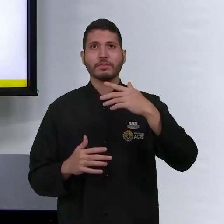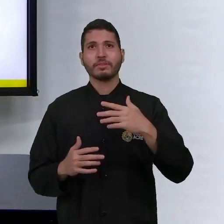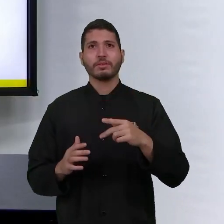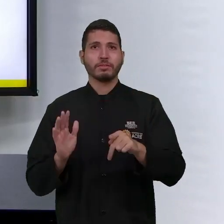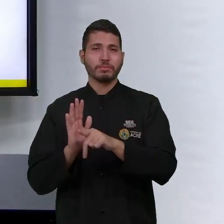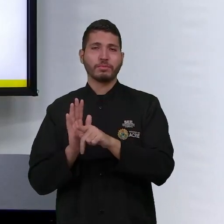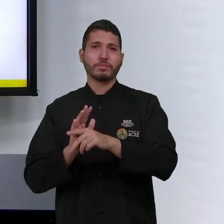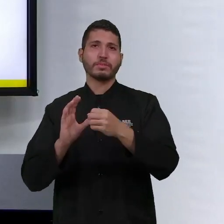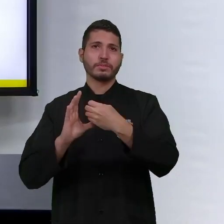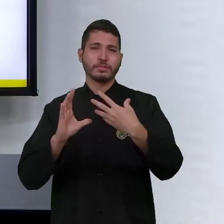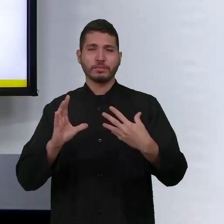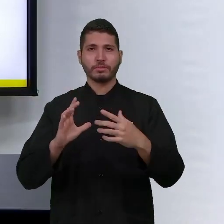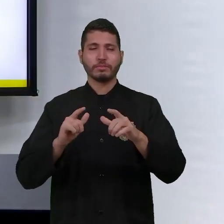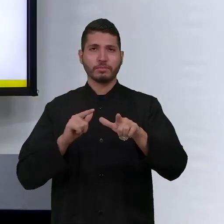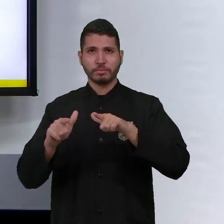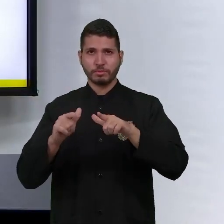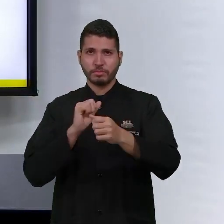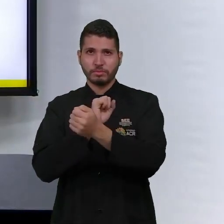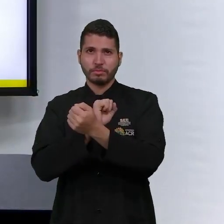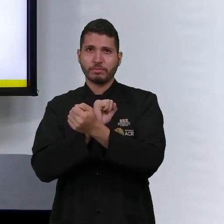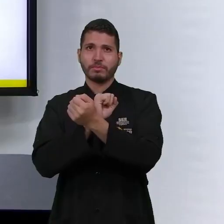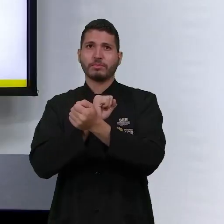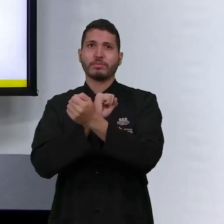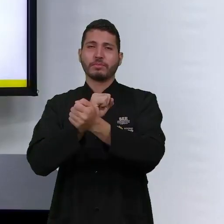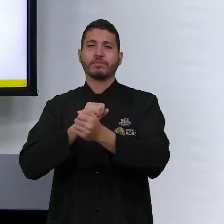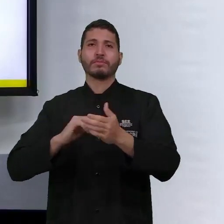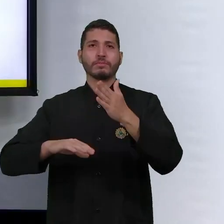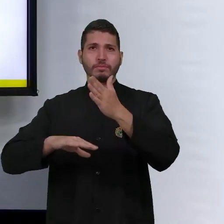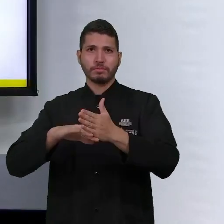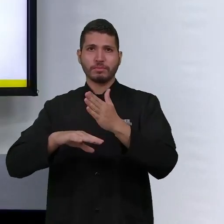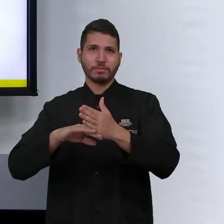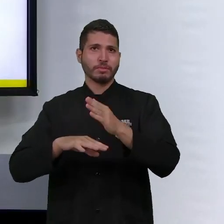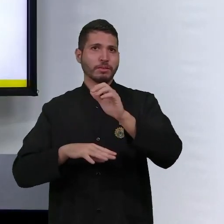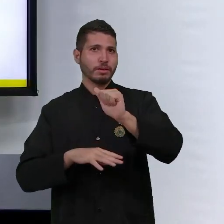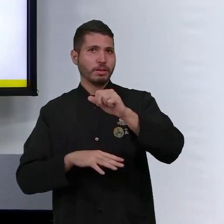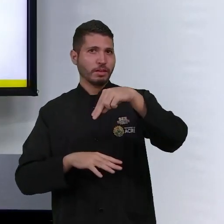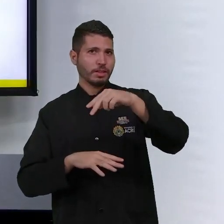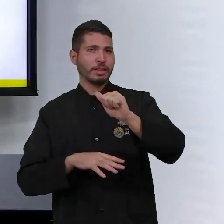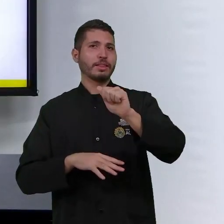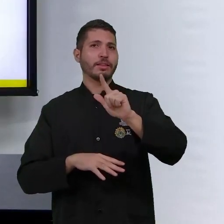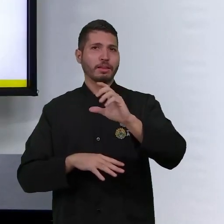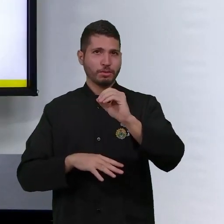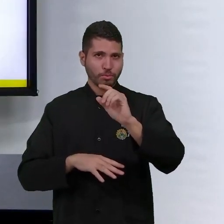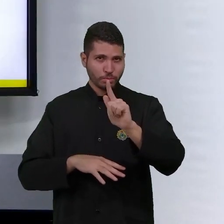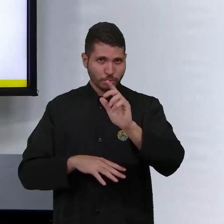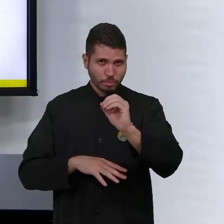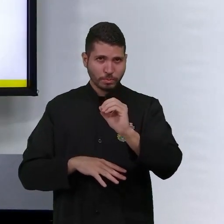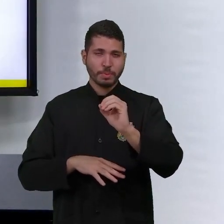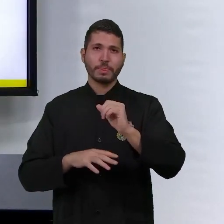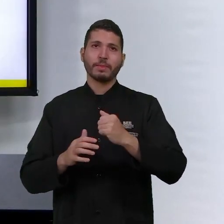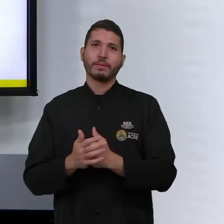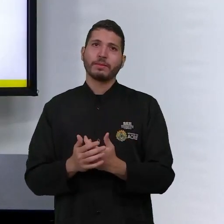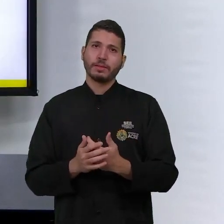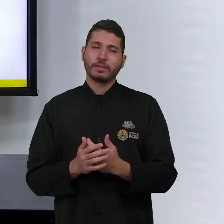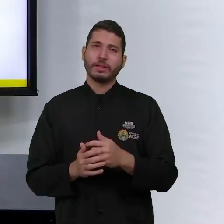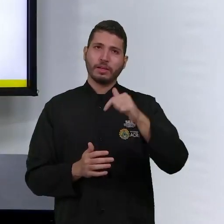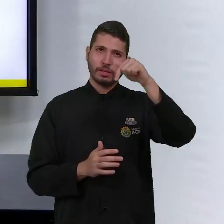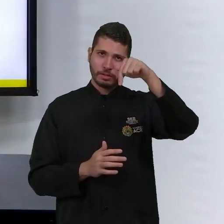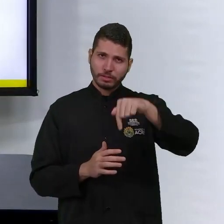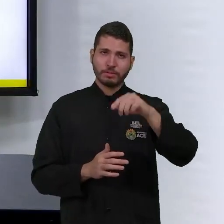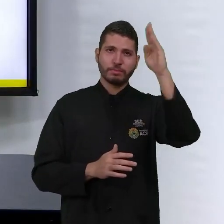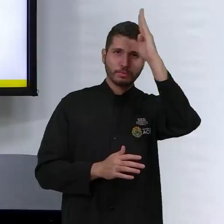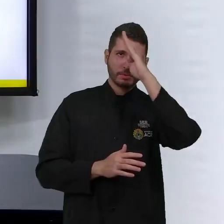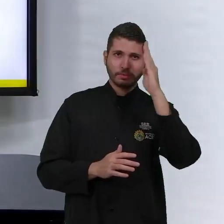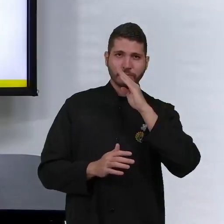escravo moderno ou trabalho análogo à escravidão, que no Brasil, felizmente, é crime, tá? É